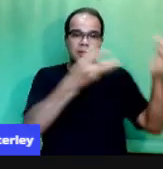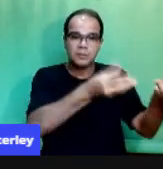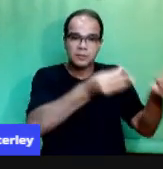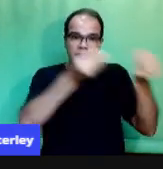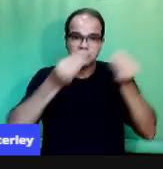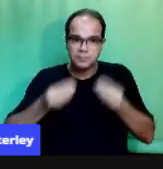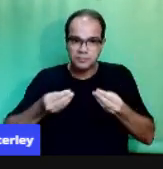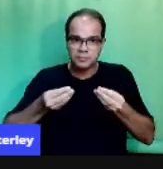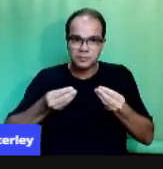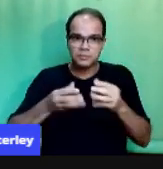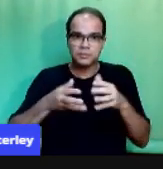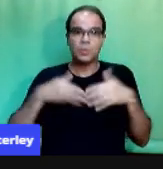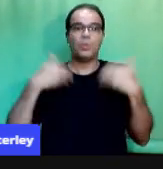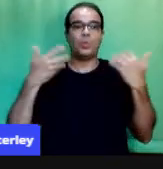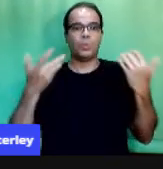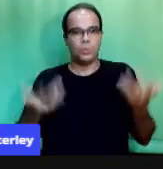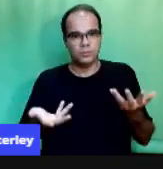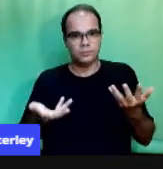pontuação.